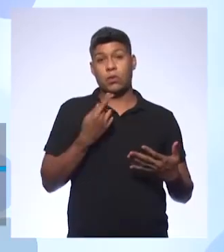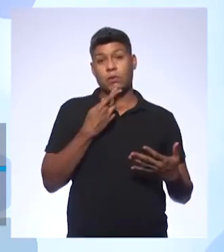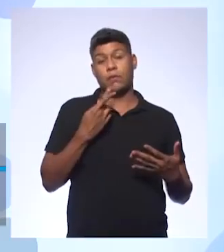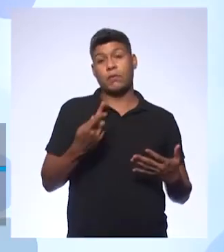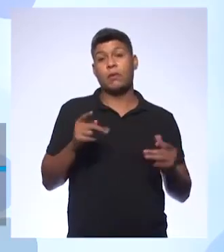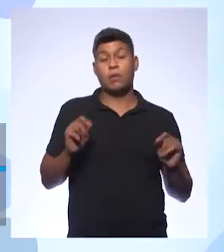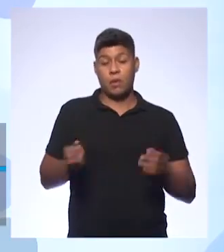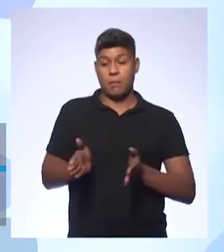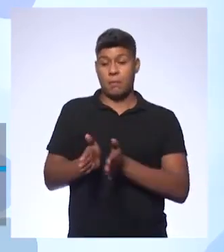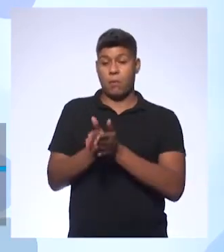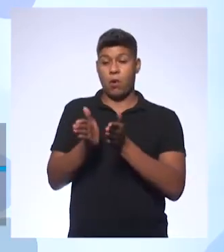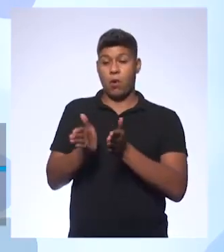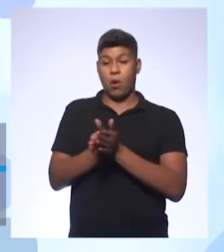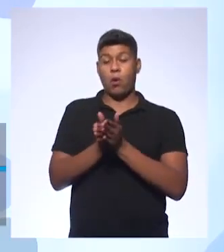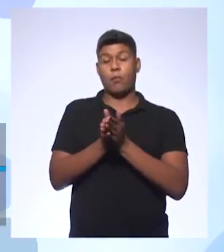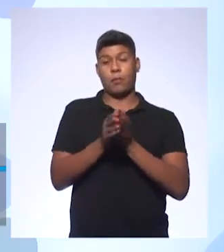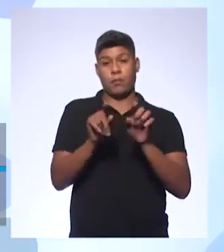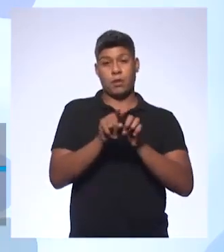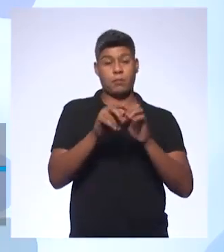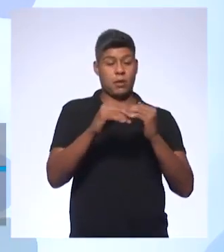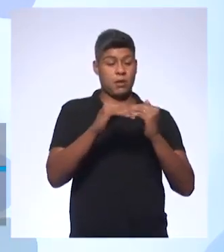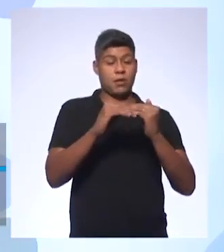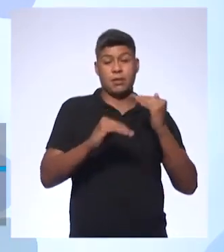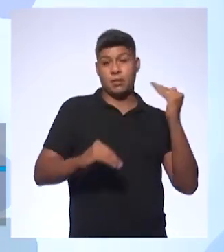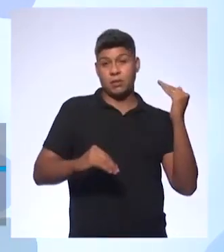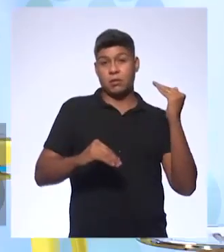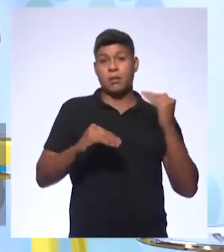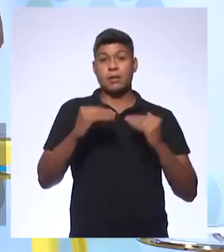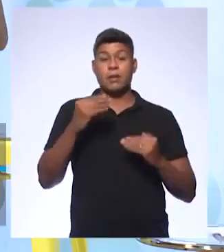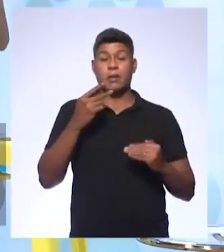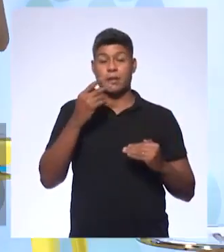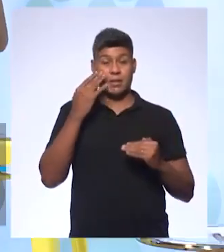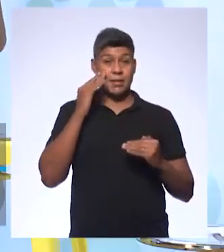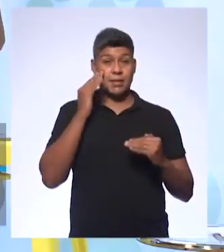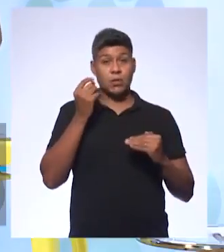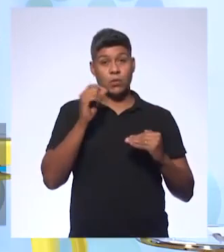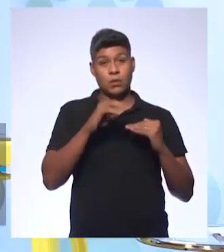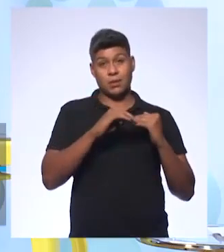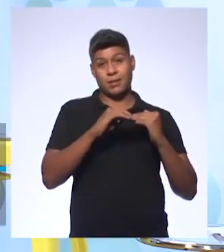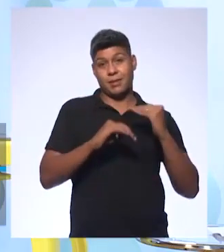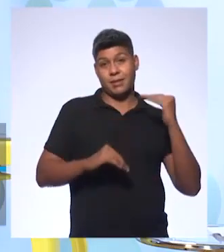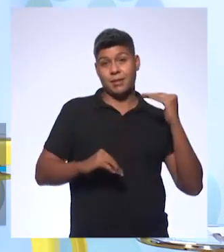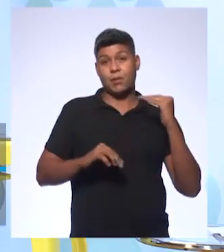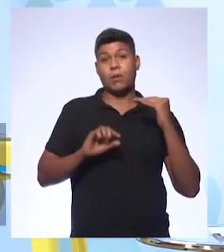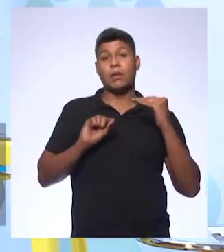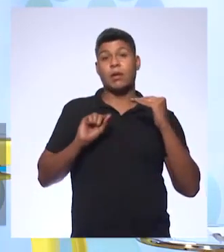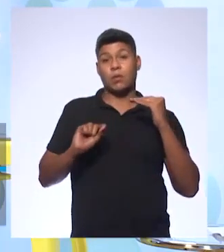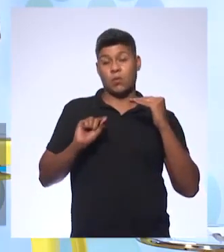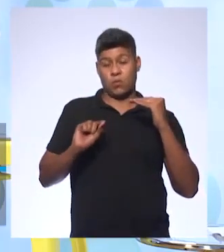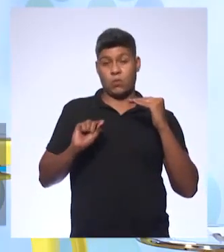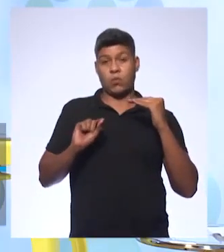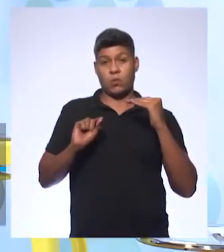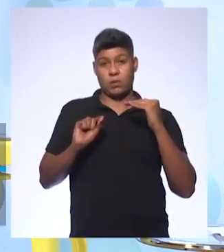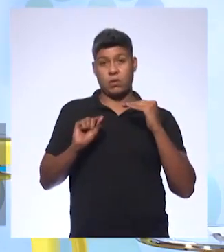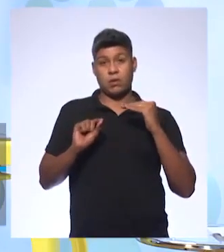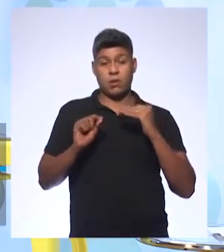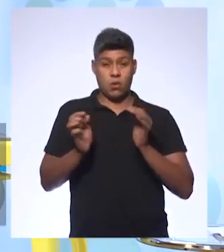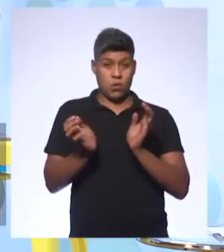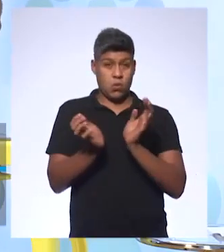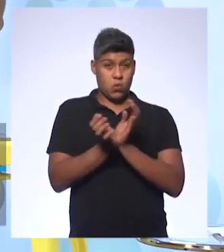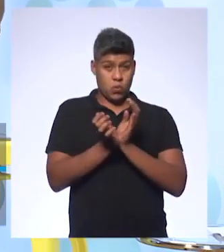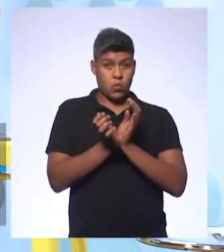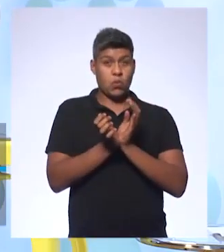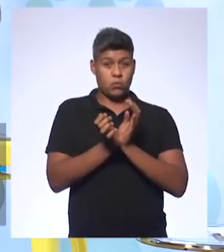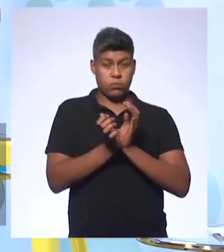sobre pobreza e desigualdade, nós entendemos já que a desigualdade é esse processo em que um determinado grupo